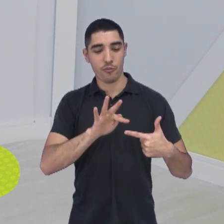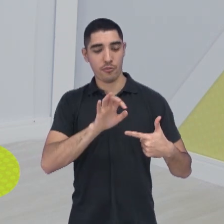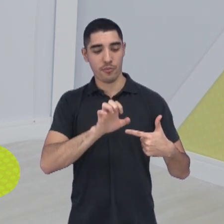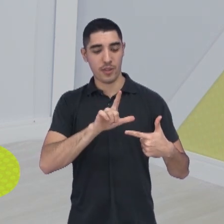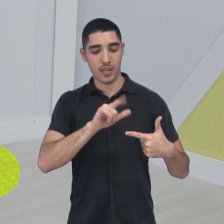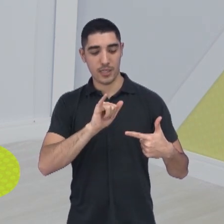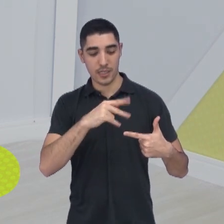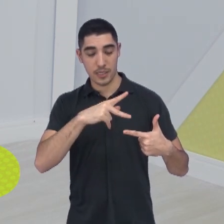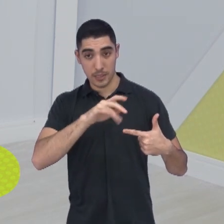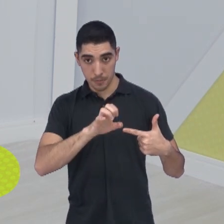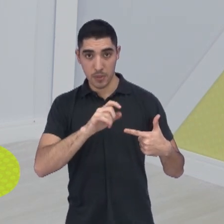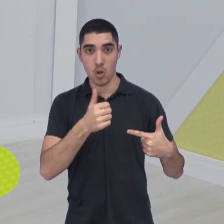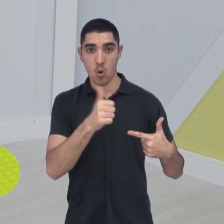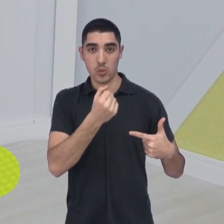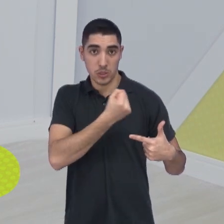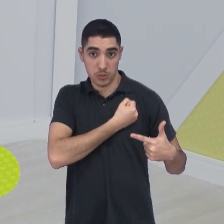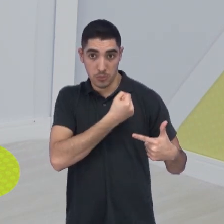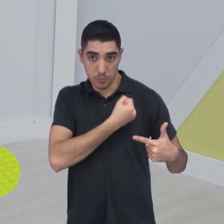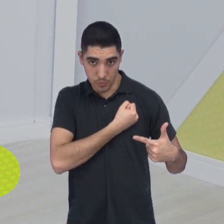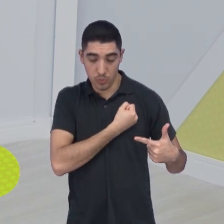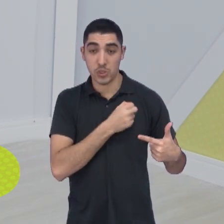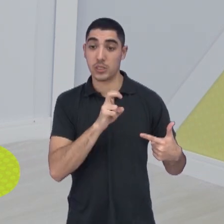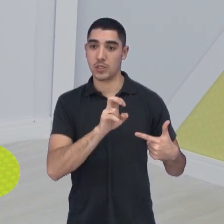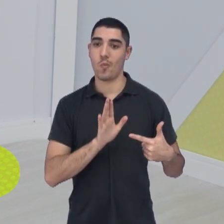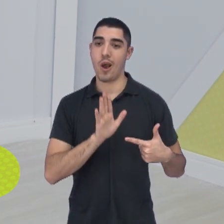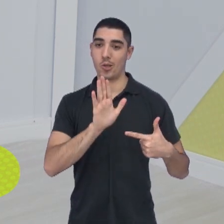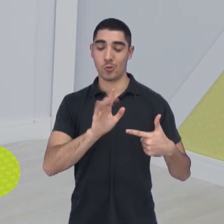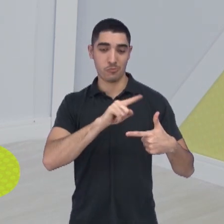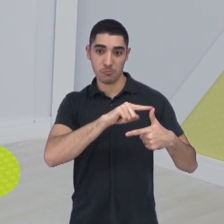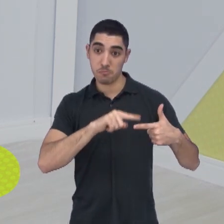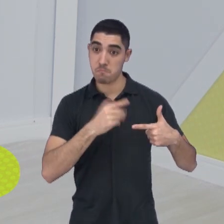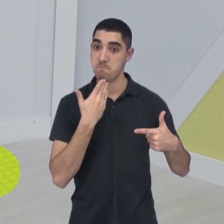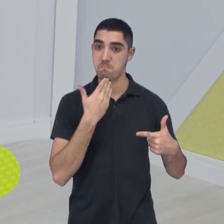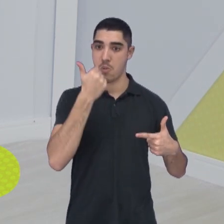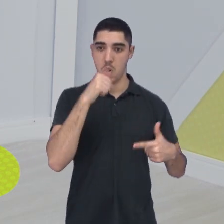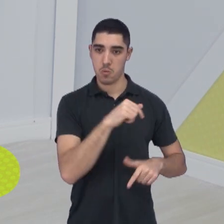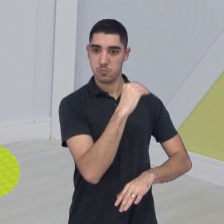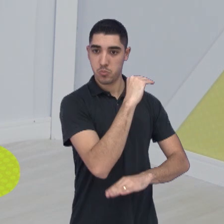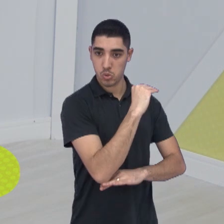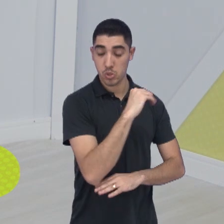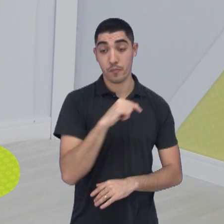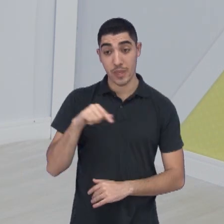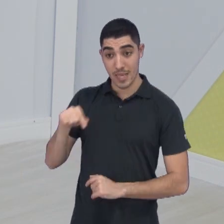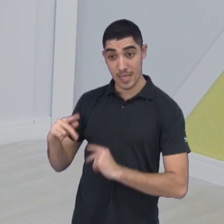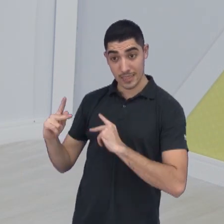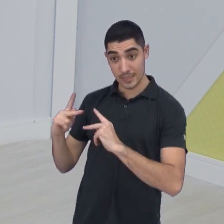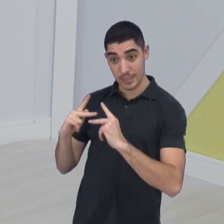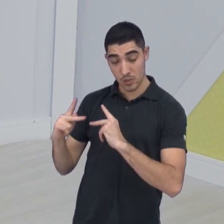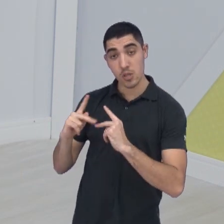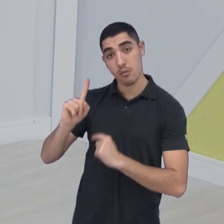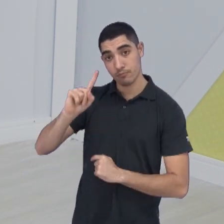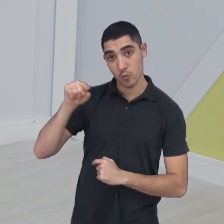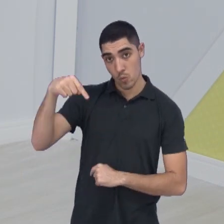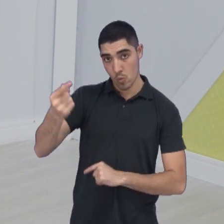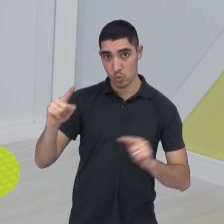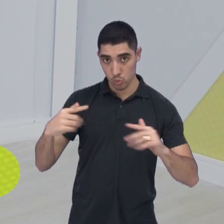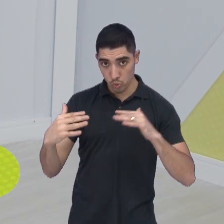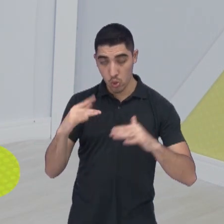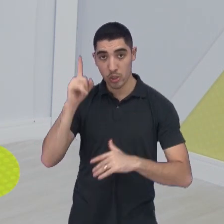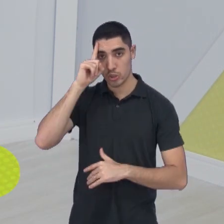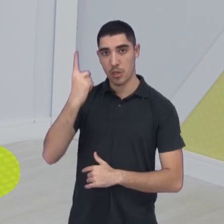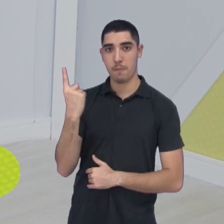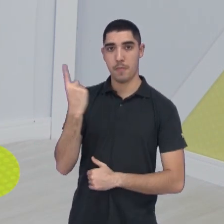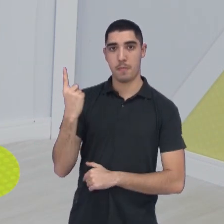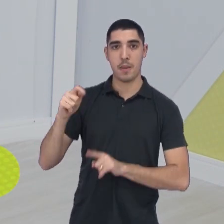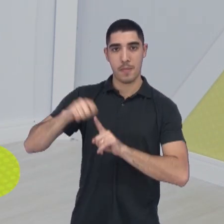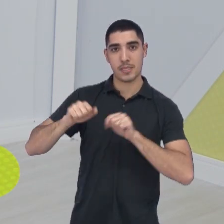pontos, 7 rebotes e 5 assistências. Os dois melhores da equipe do Mogi. São José volta à quadra no dia 1º de